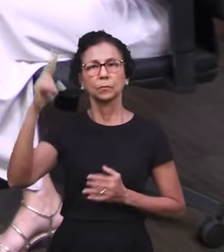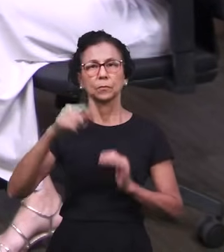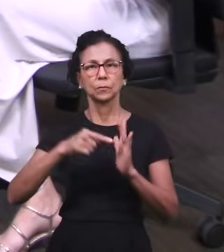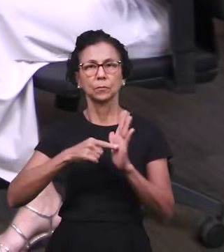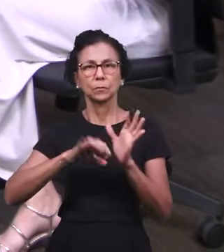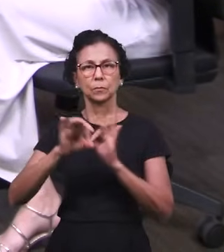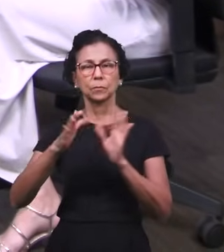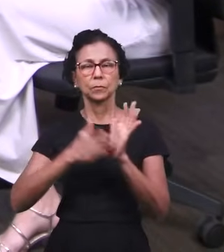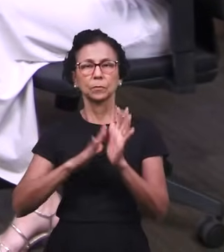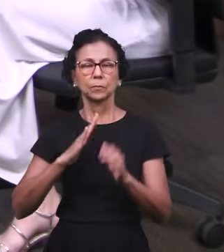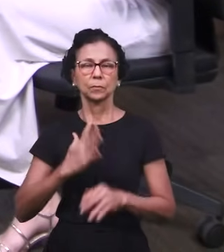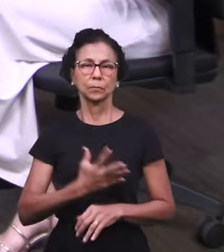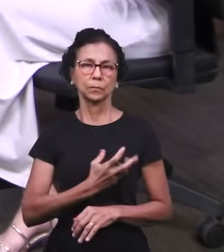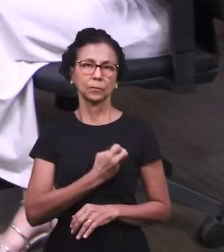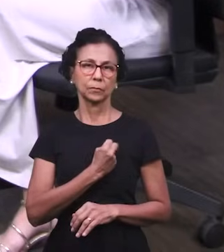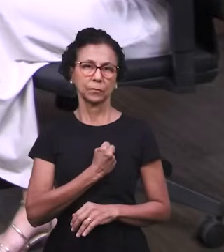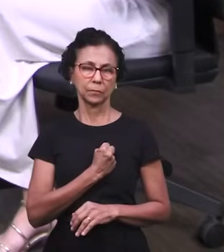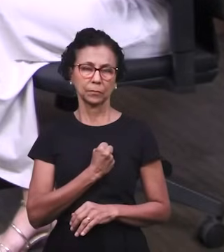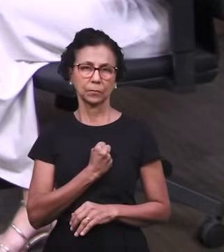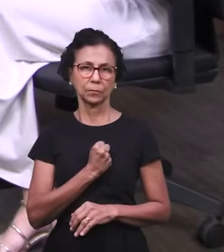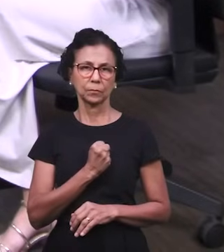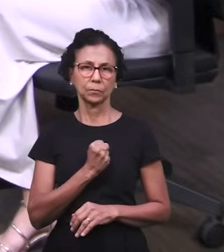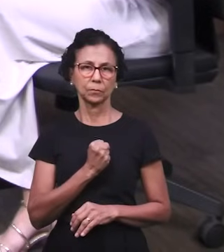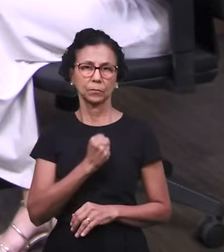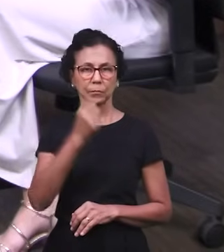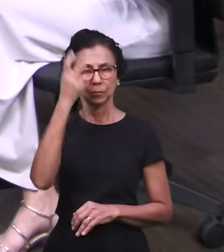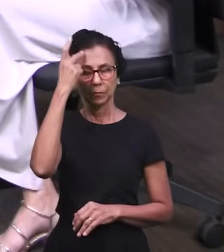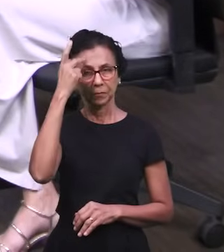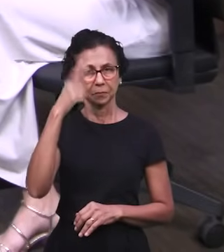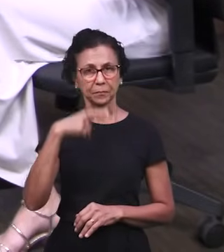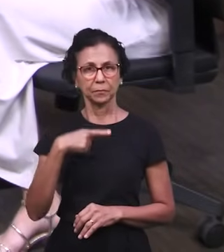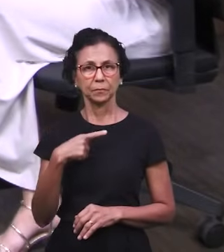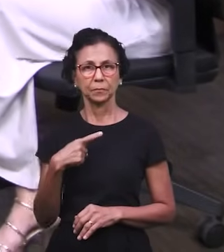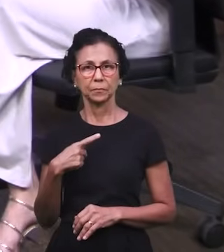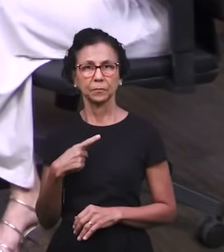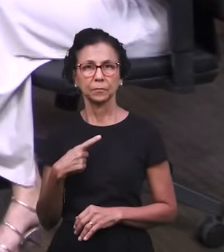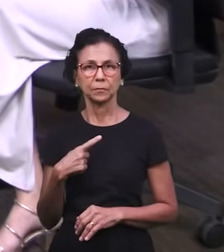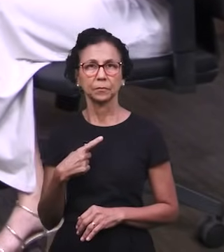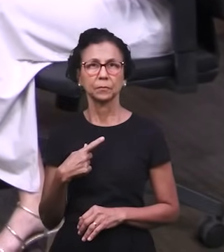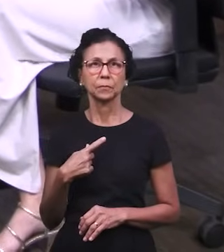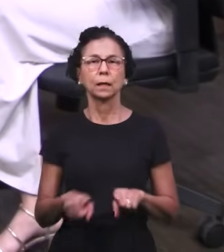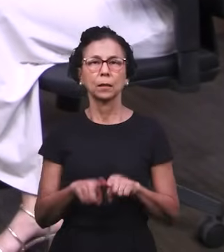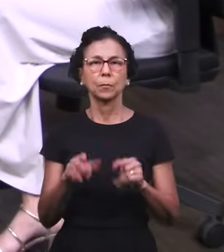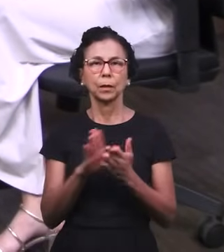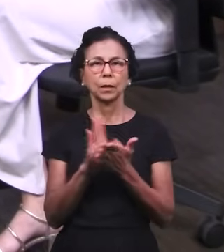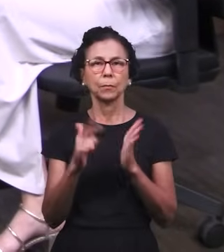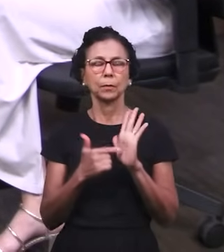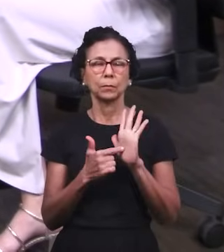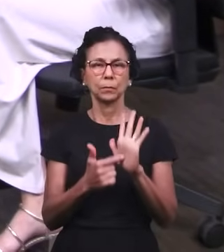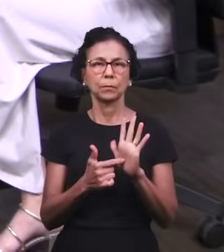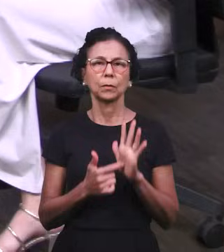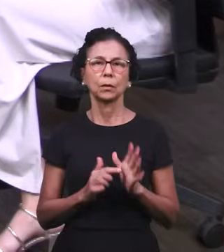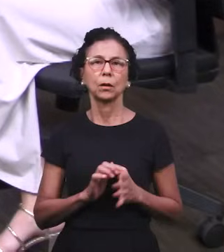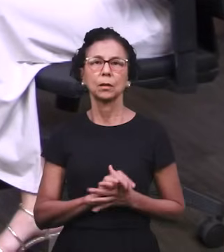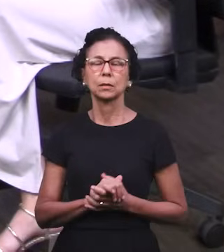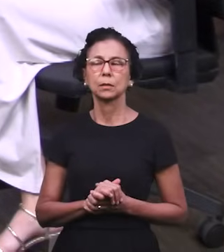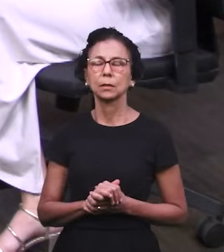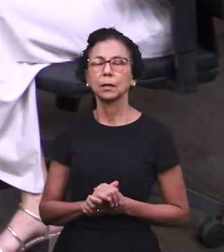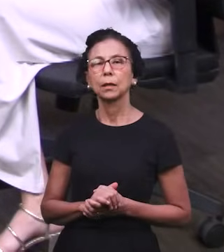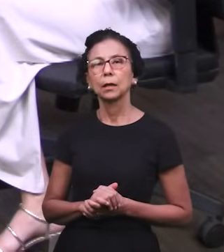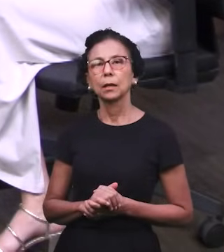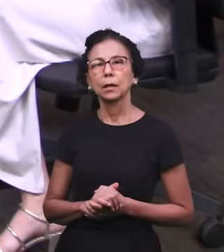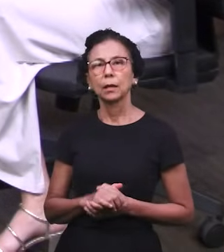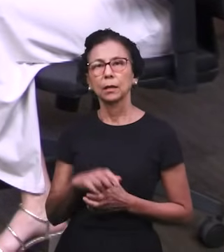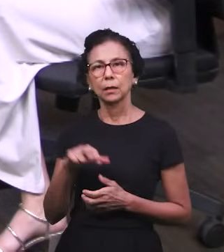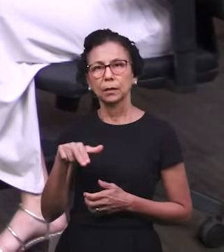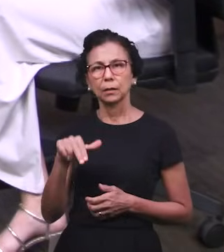Deus, Fernando, porque a pergunta da Natália foi sobre a primeira profecia, mas